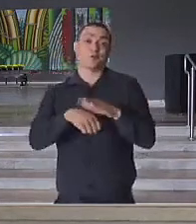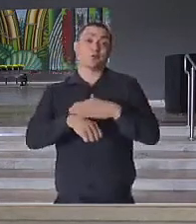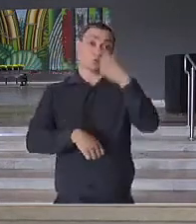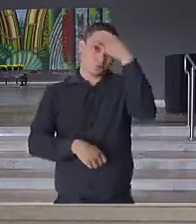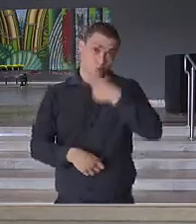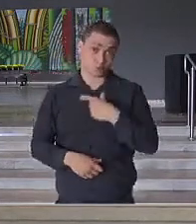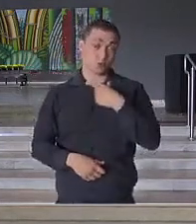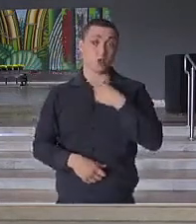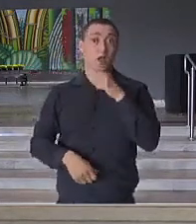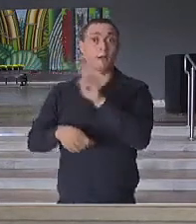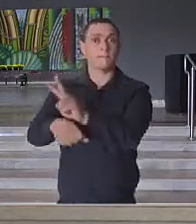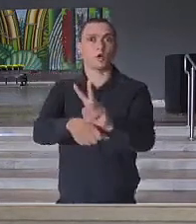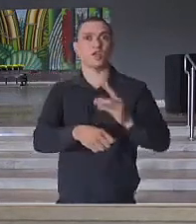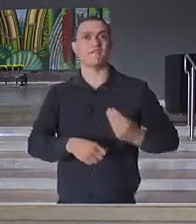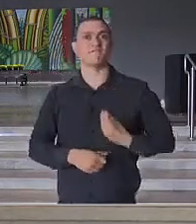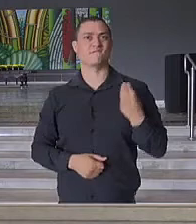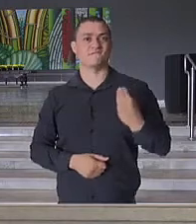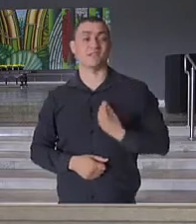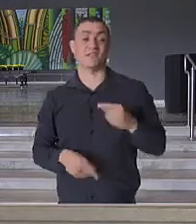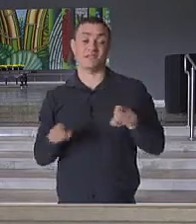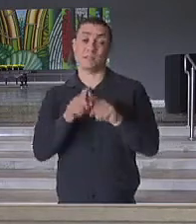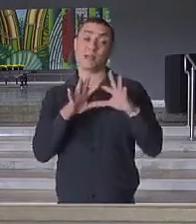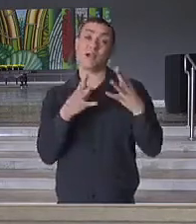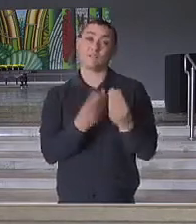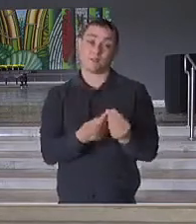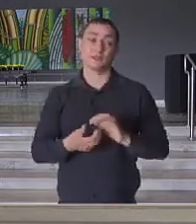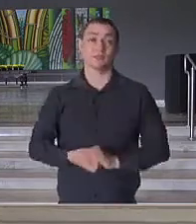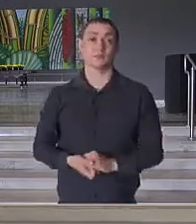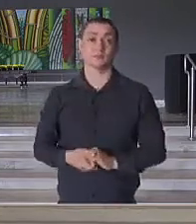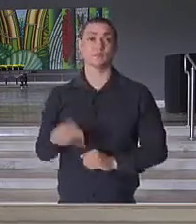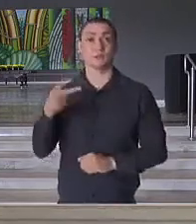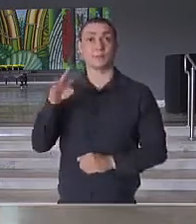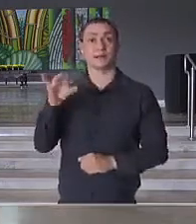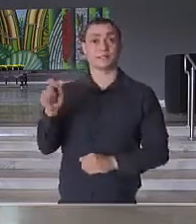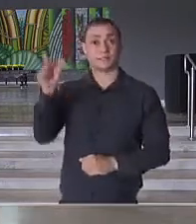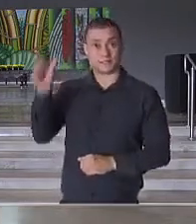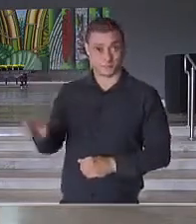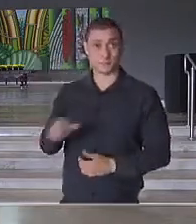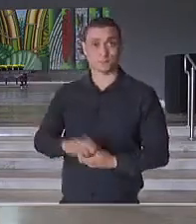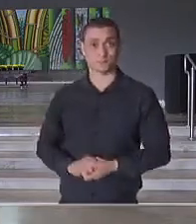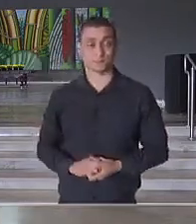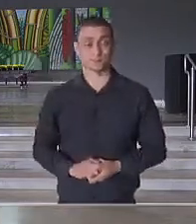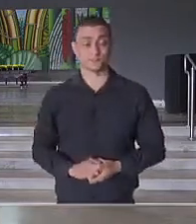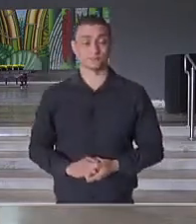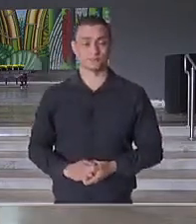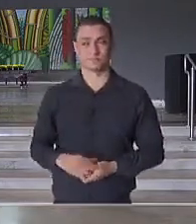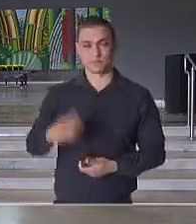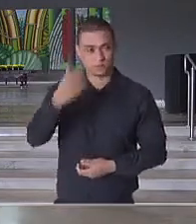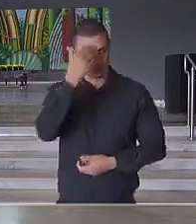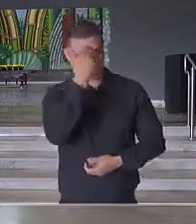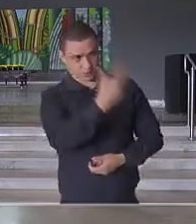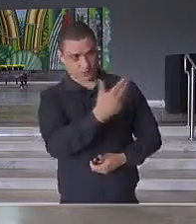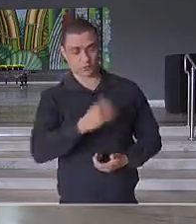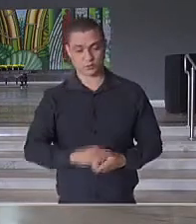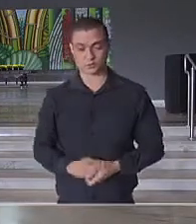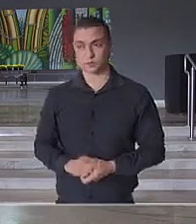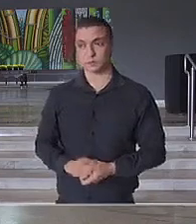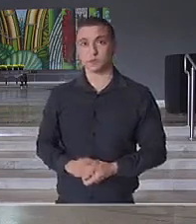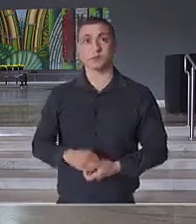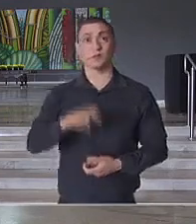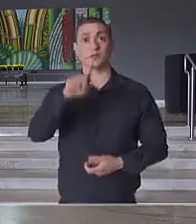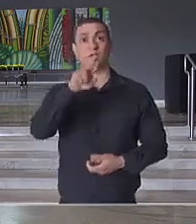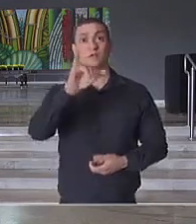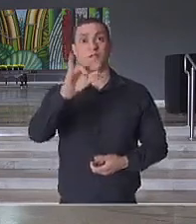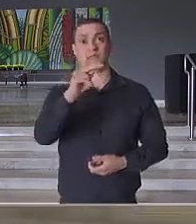que protejam suas vidas e dos seus familiares. Patrícia? Muito obrigada, governador. Guilherme, eu